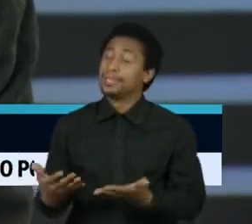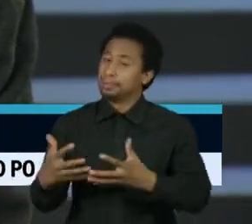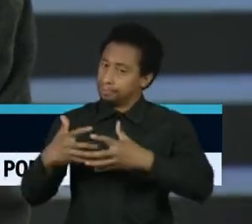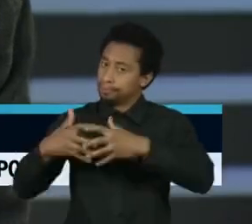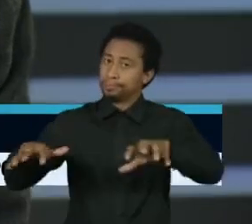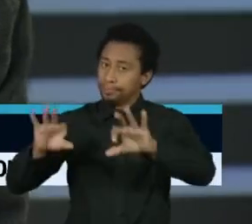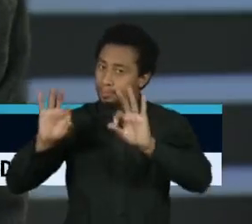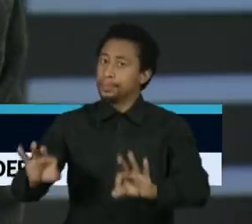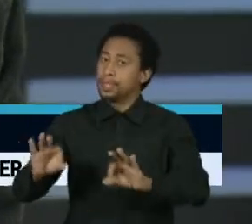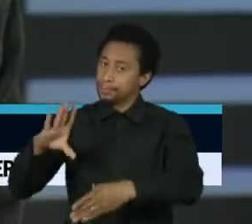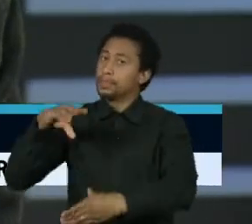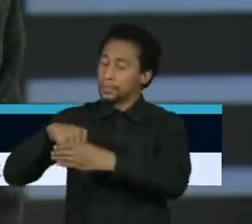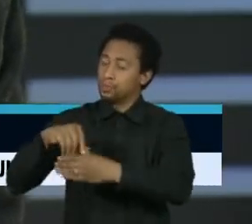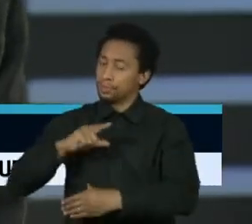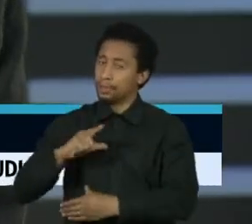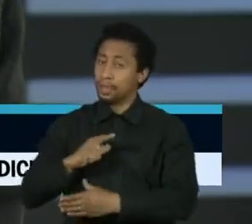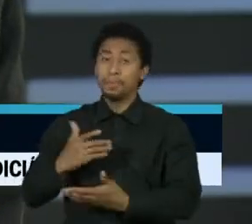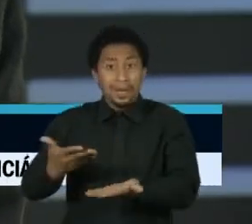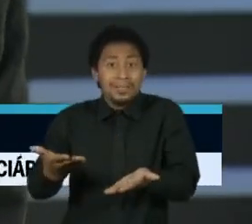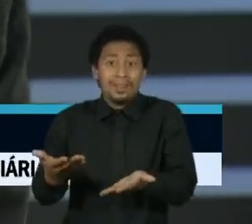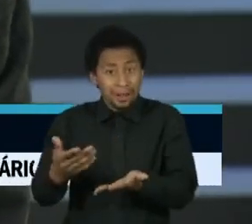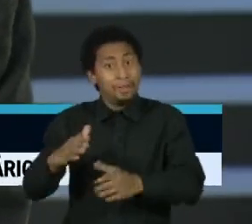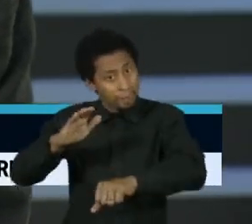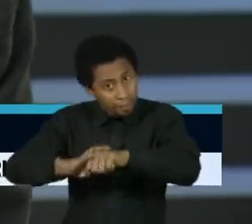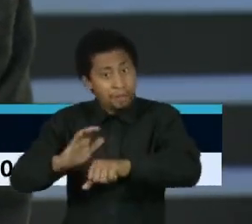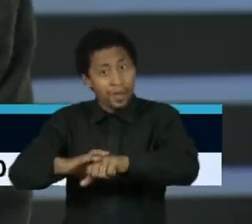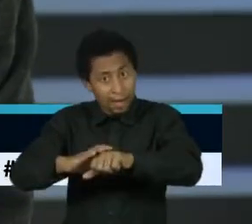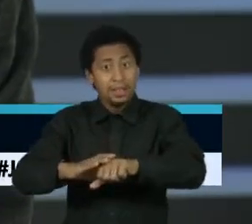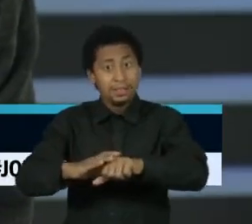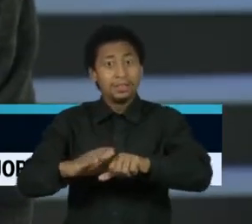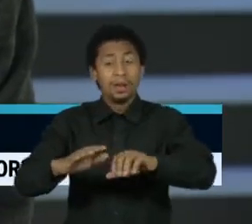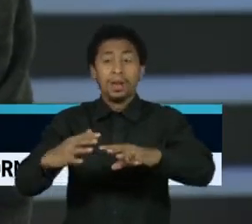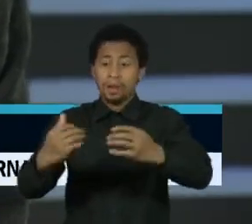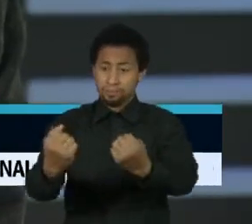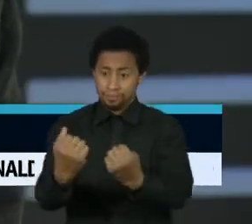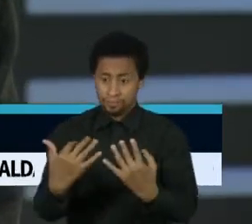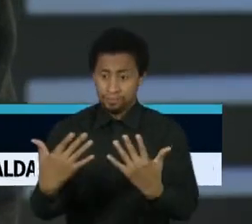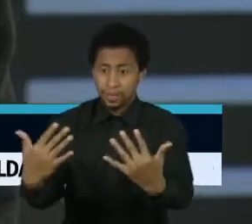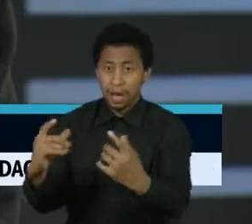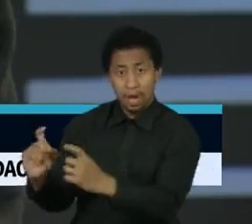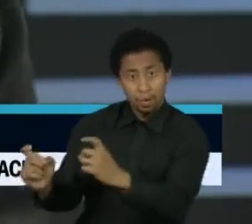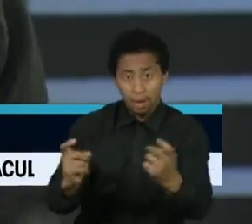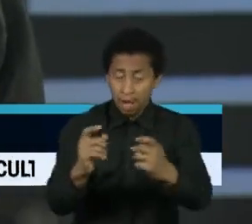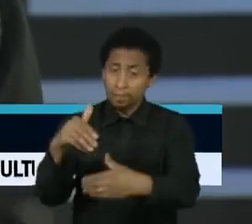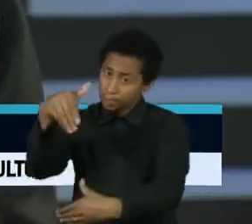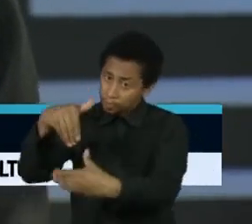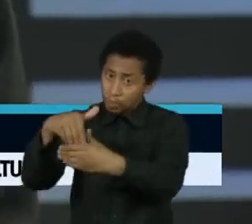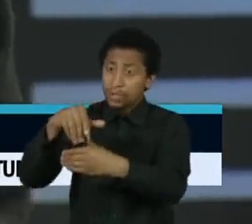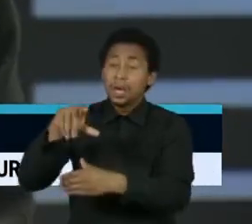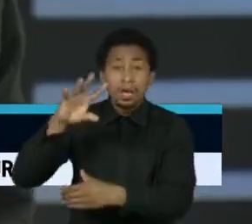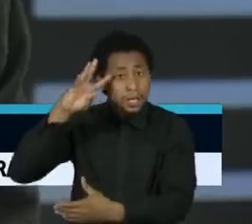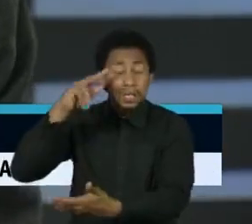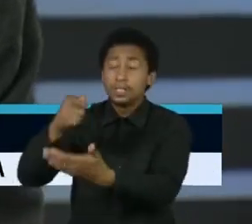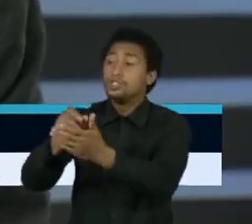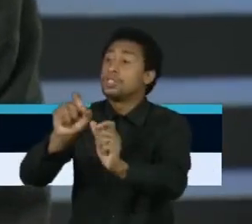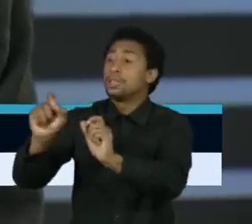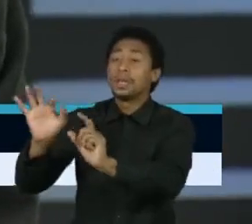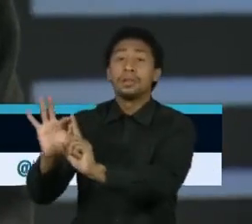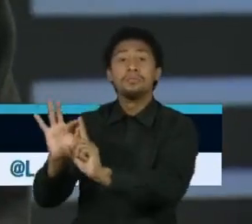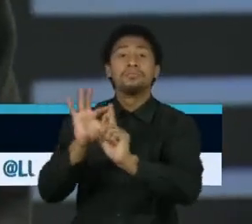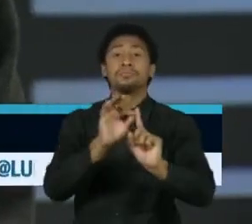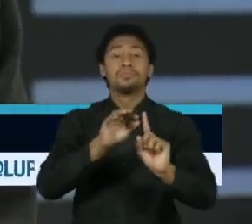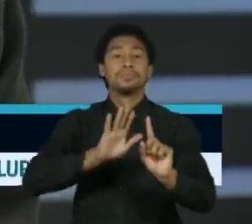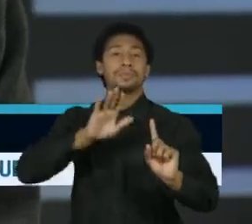ou mal houve uma prévia no partido e definiu. Mas a grande verdade é que o ex-governador não decola nas pesquisas, então,